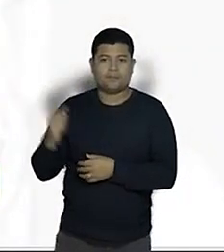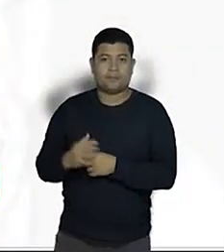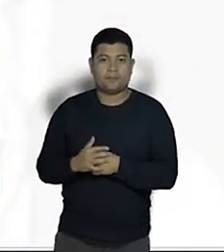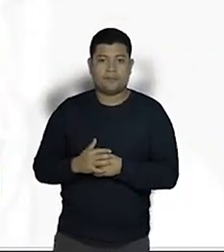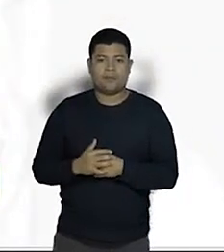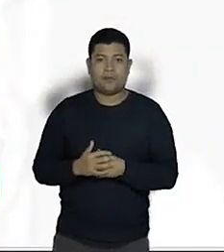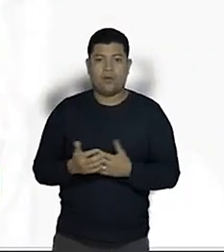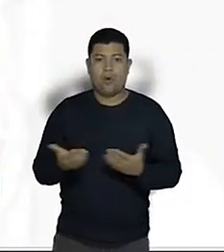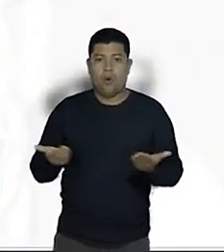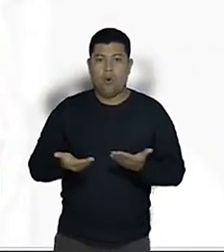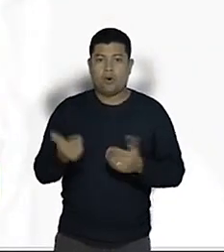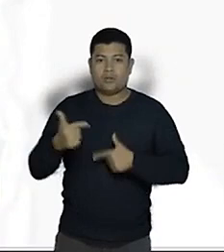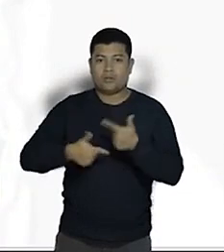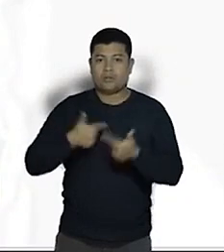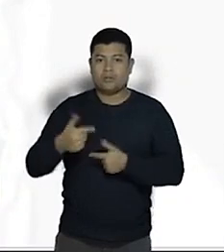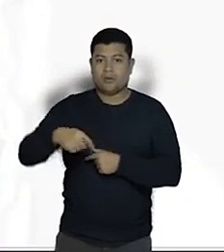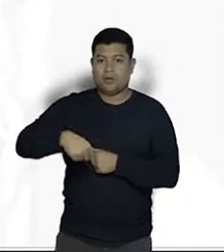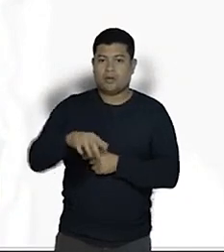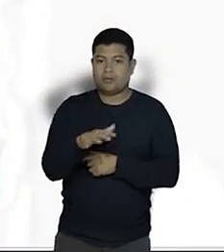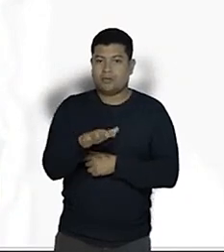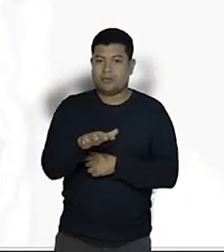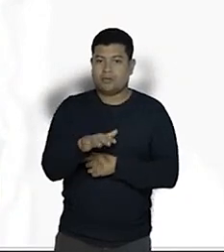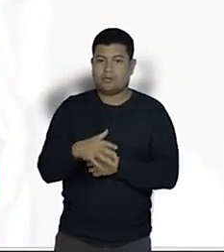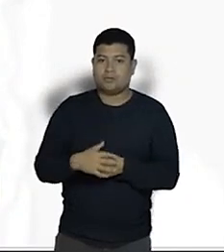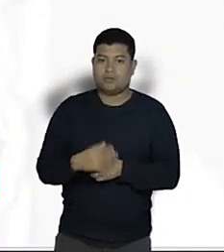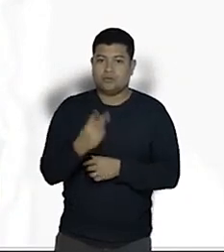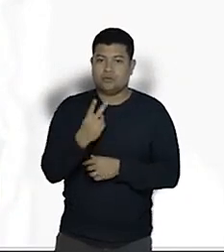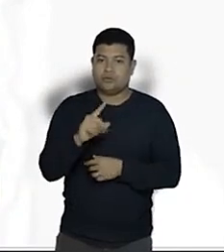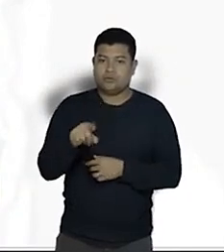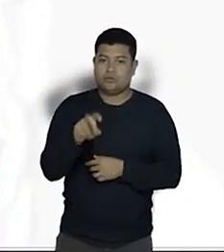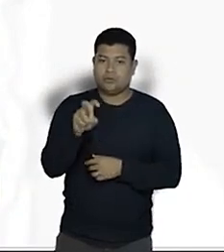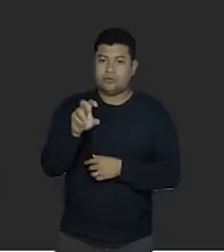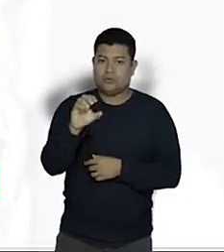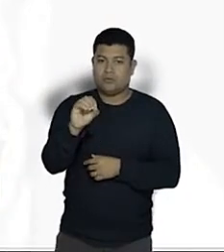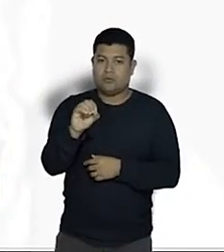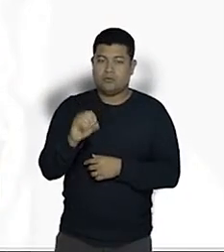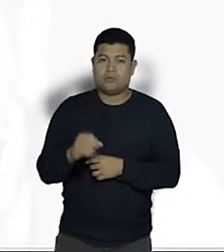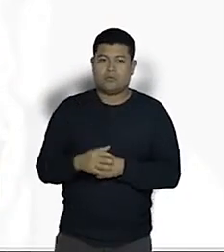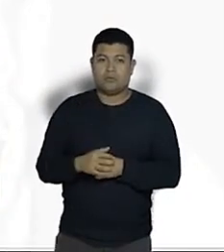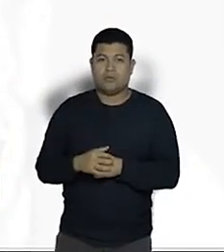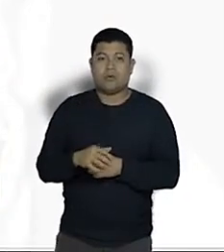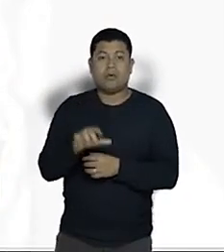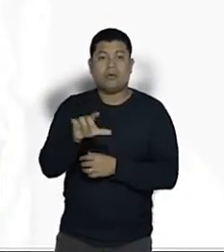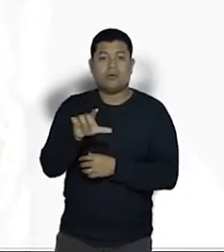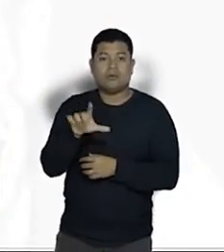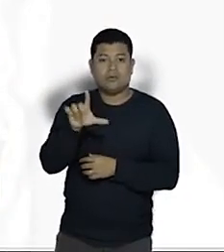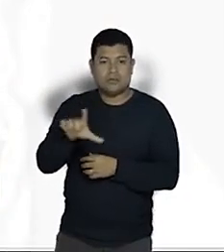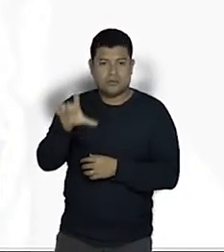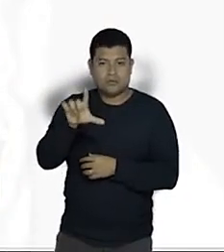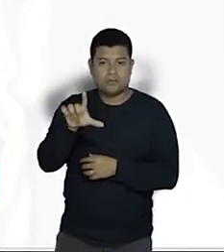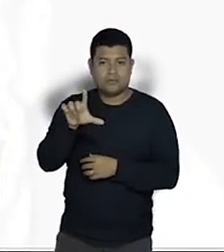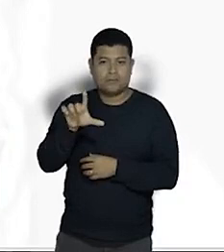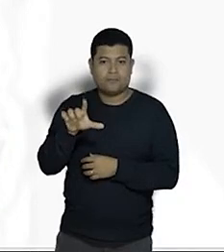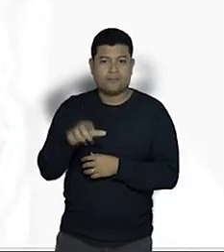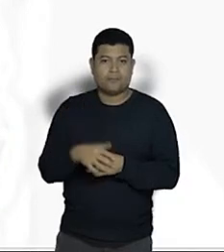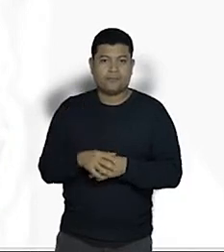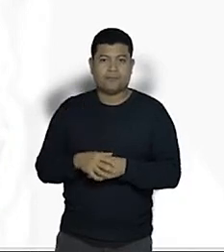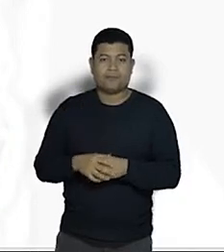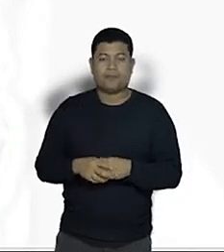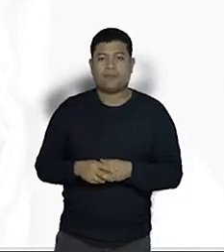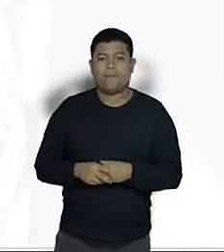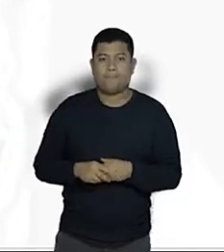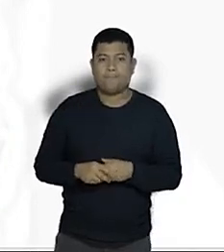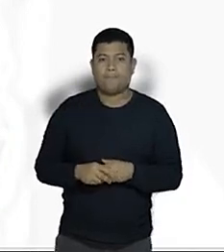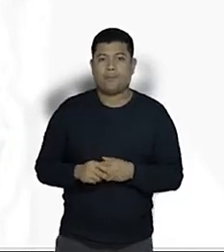médio do Leite em Santa Catarina dois reais e 50 centavos e Um